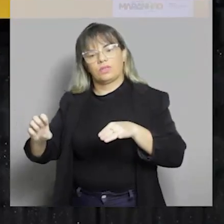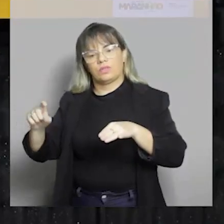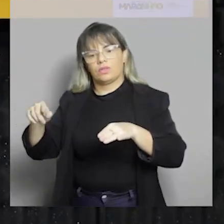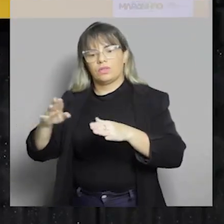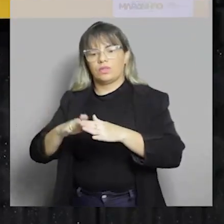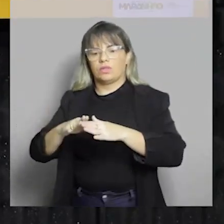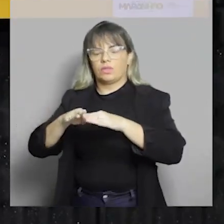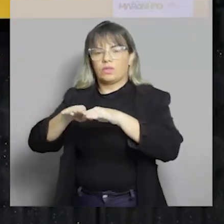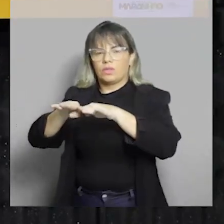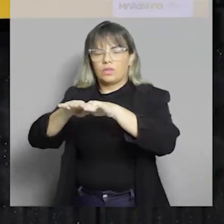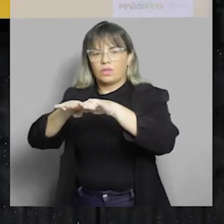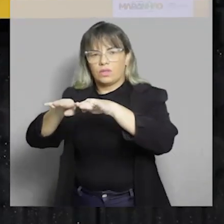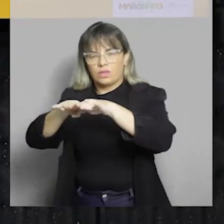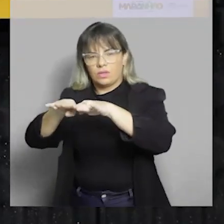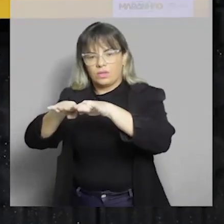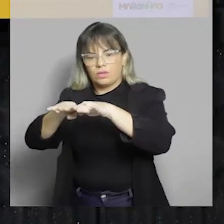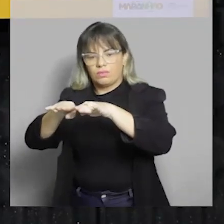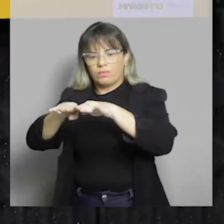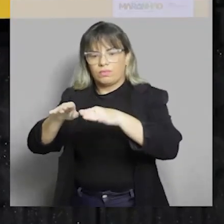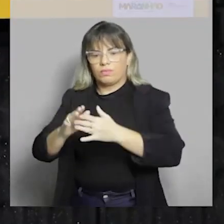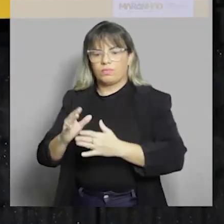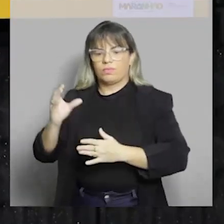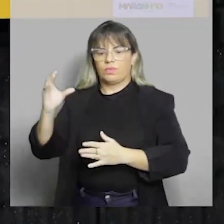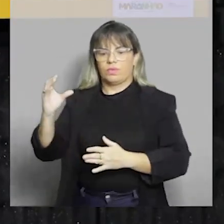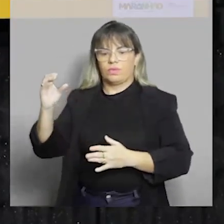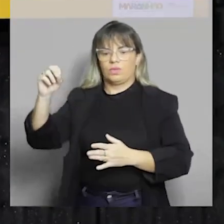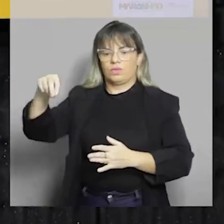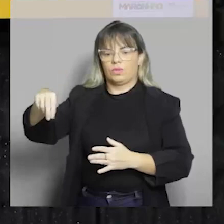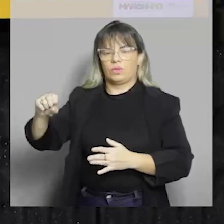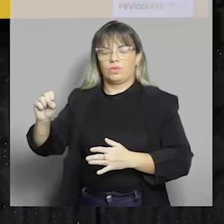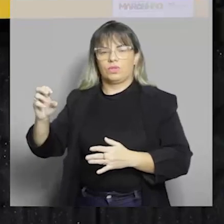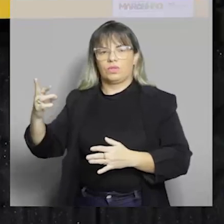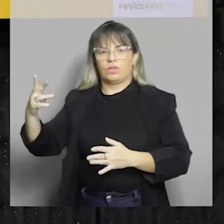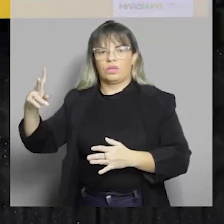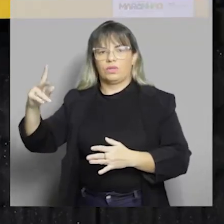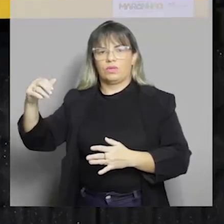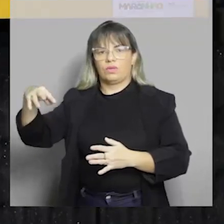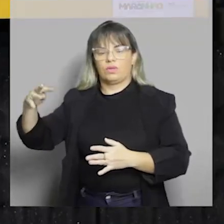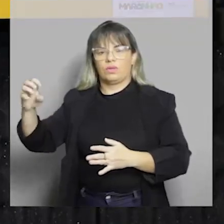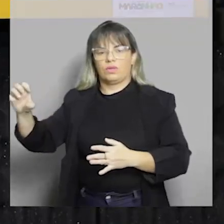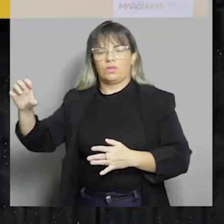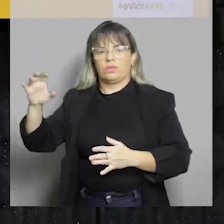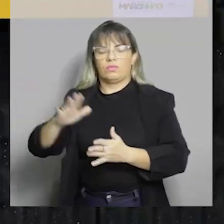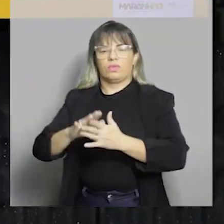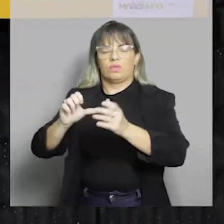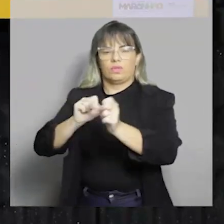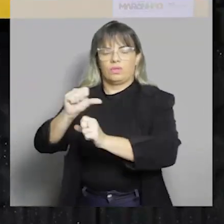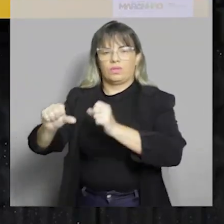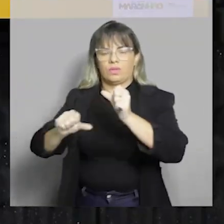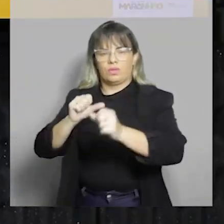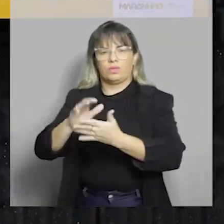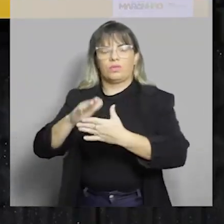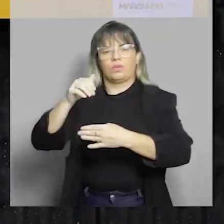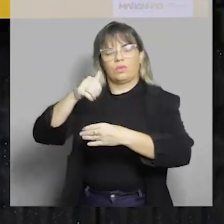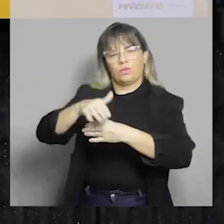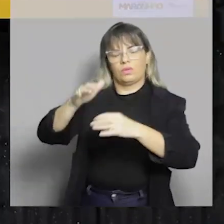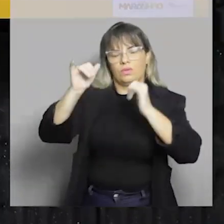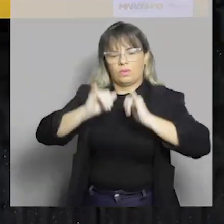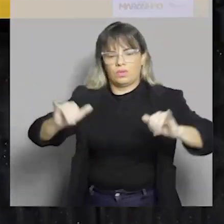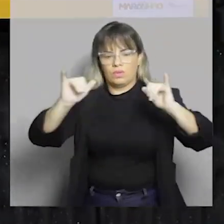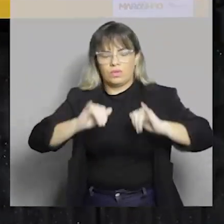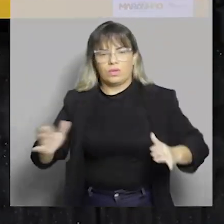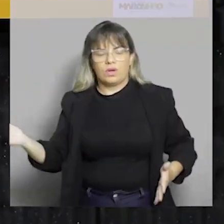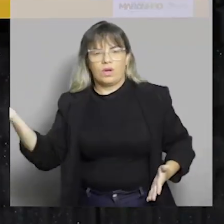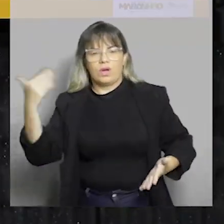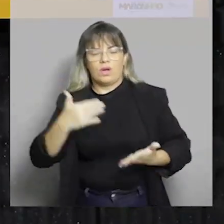Movimentos que só deslizam entre si, conservantes ou transformativos. Belezinha? Te dei bastante informação nessa questão, agora vamos